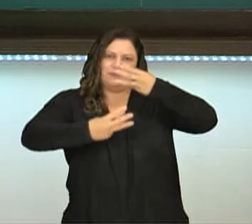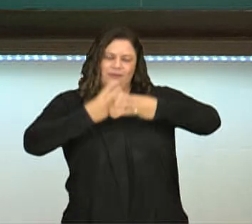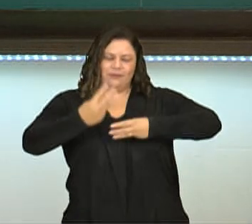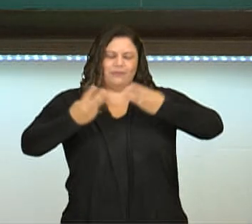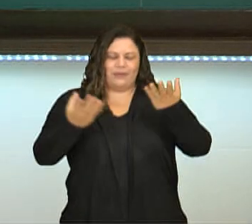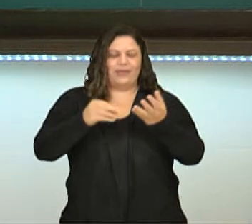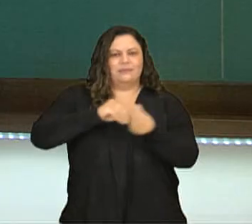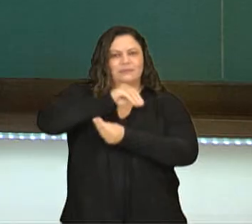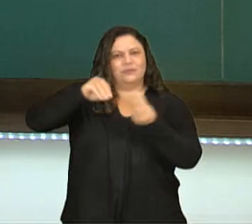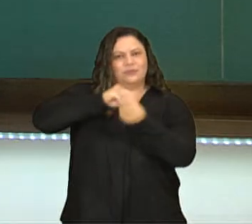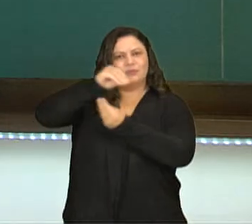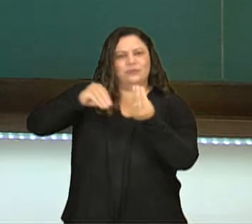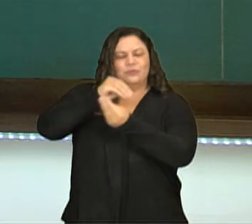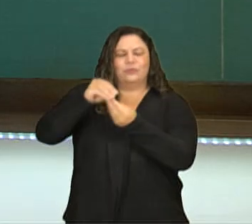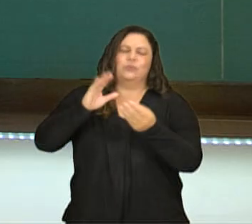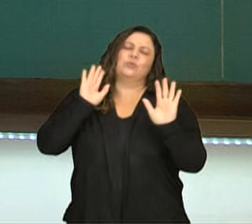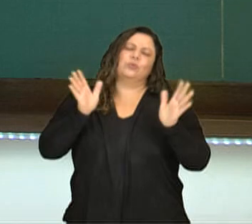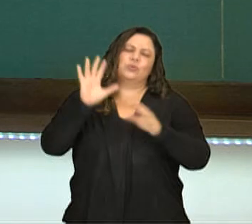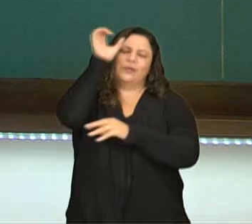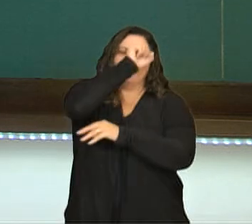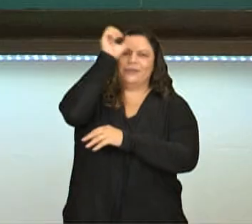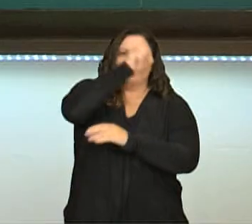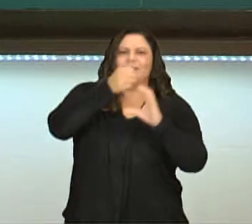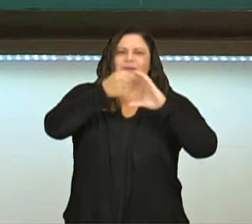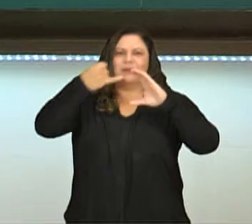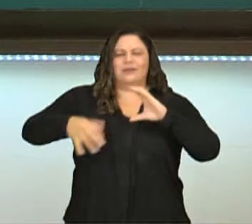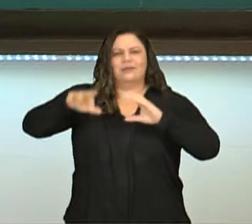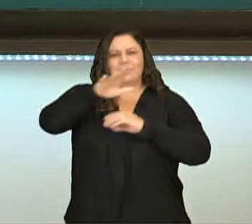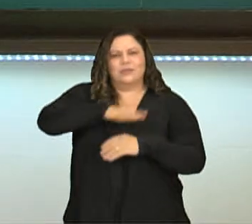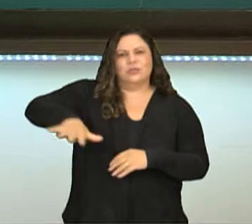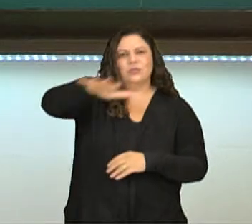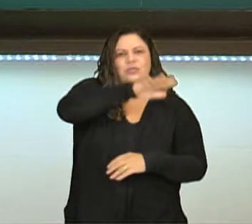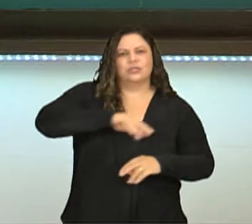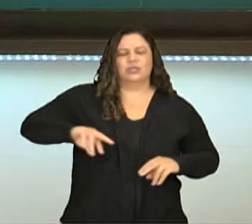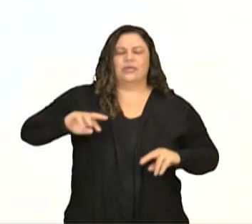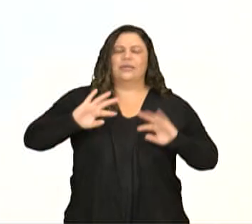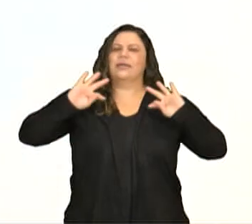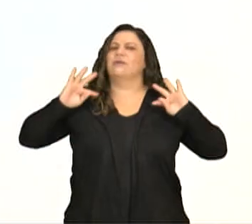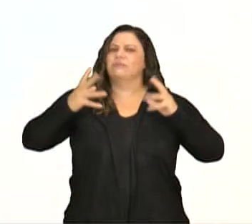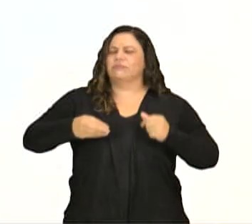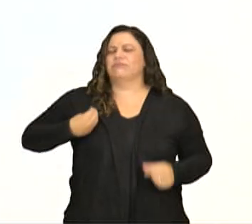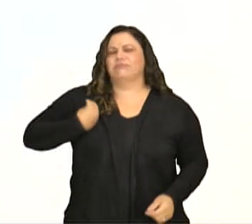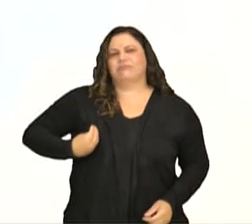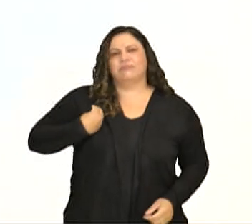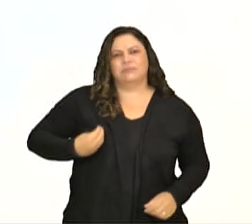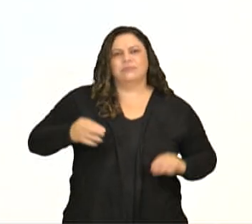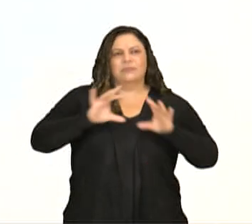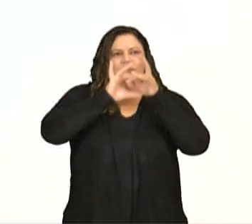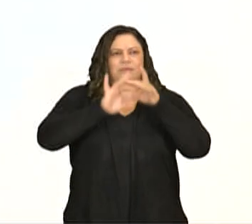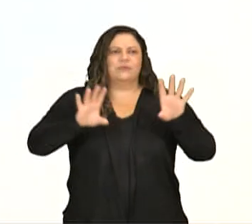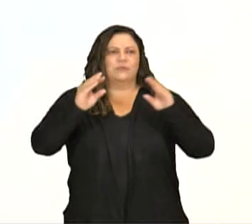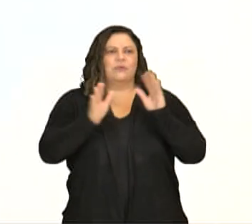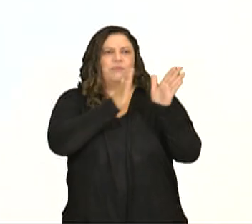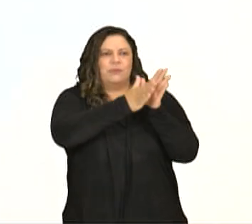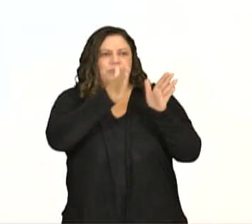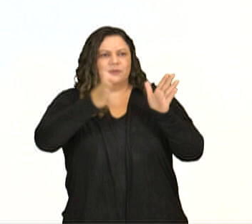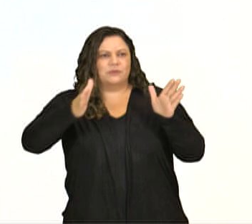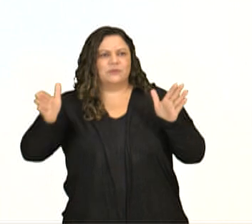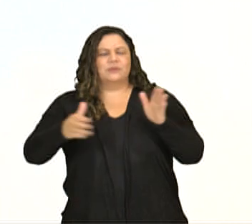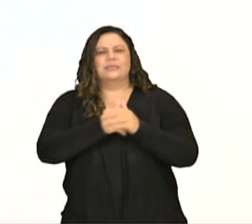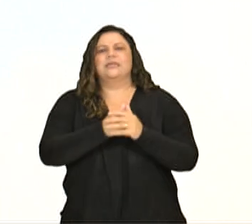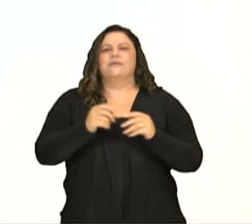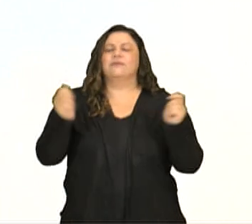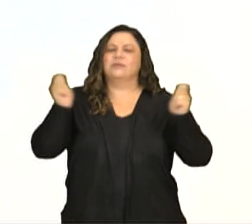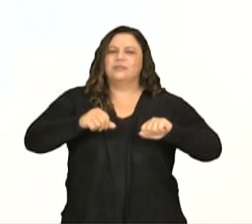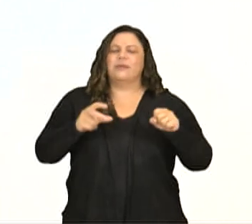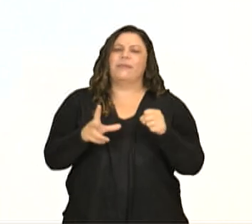ali que a gente viu, como por exemplo, características gerais dos seres vivos, também os níveis de organização dos seres vivos e fechando ali com